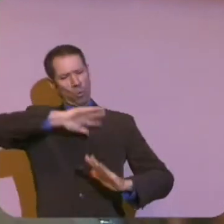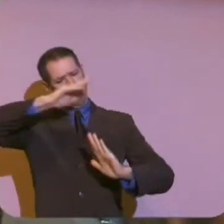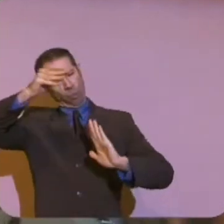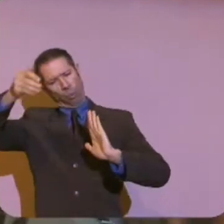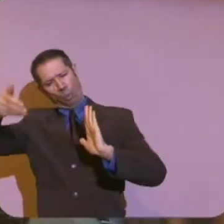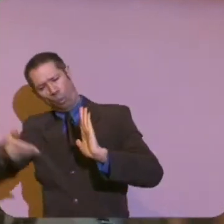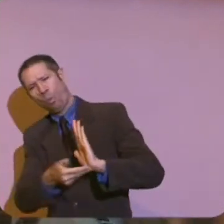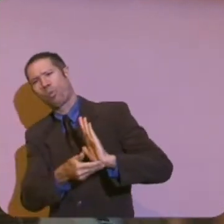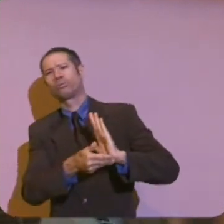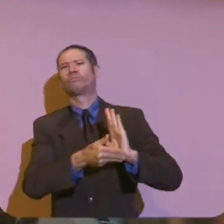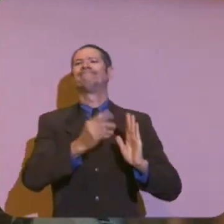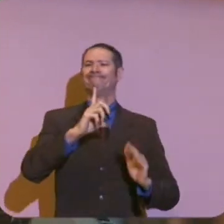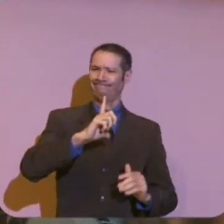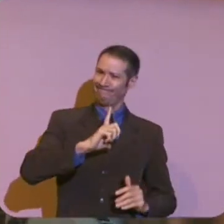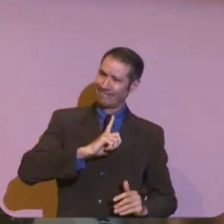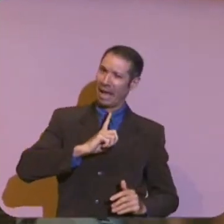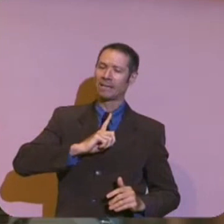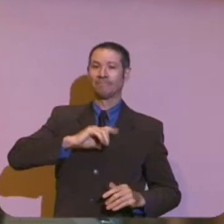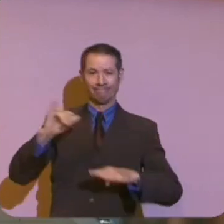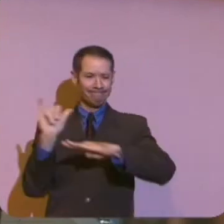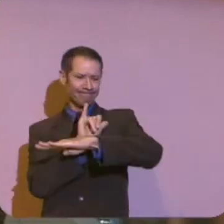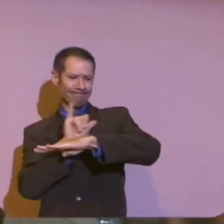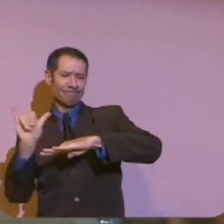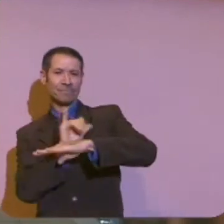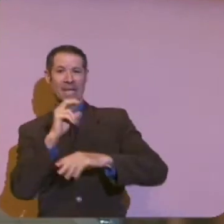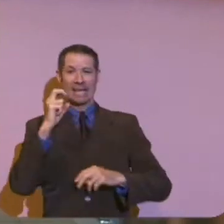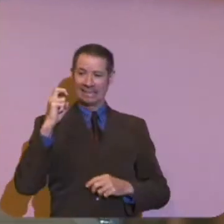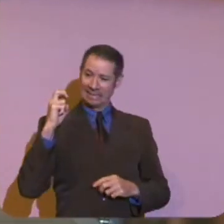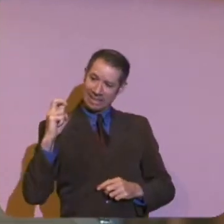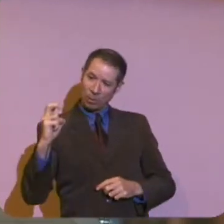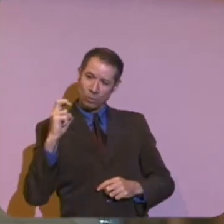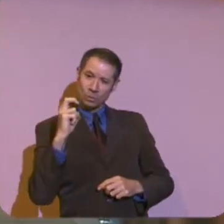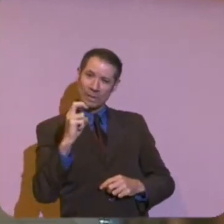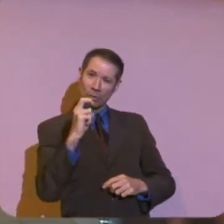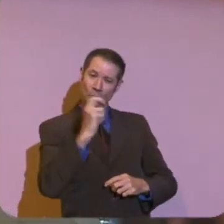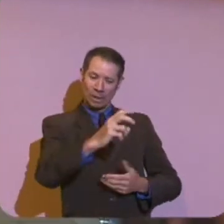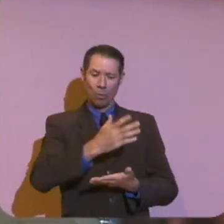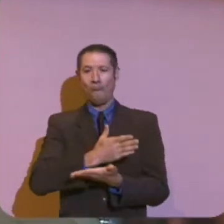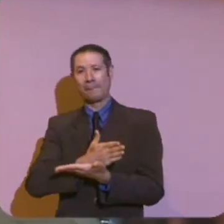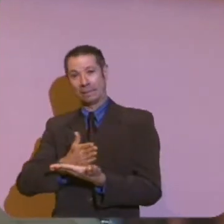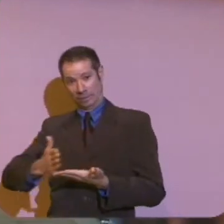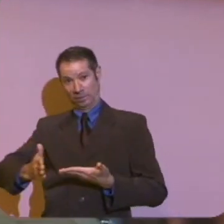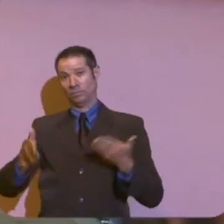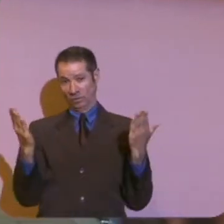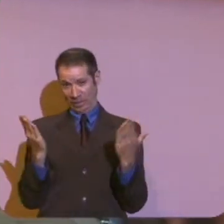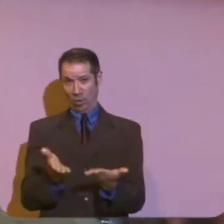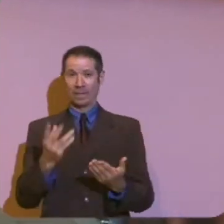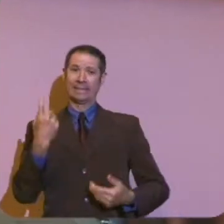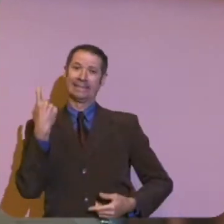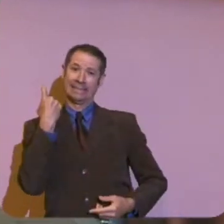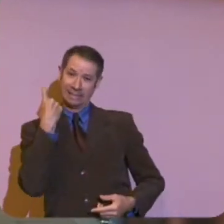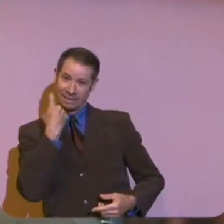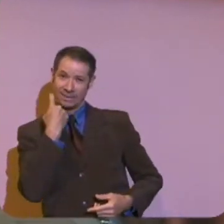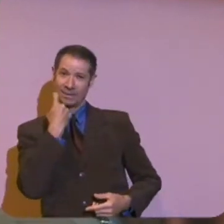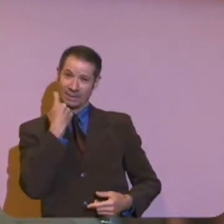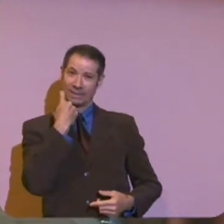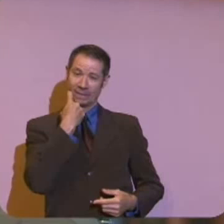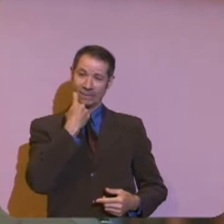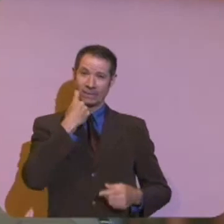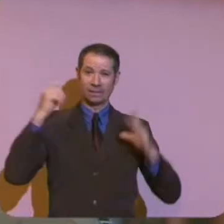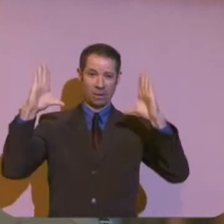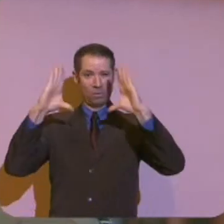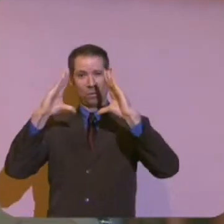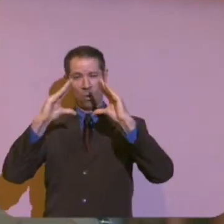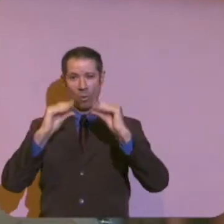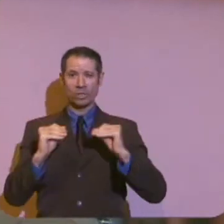um aparato para isso. Então a gente está fazendo 5 batismos. Começamos agora sexta-feira à